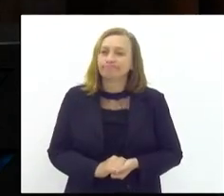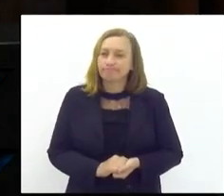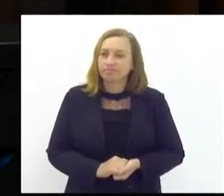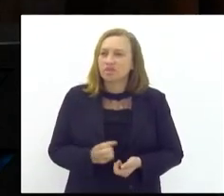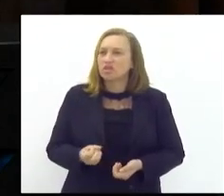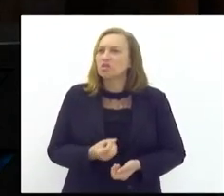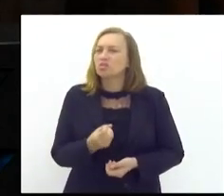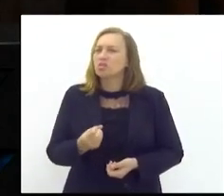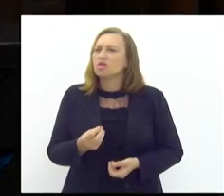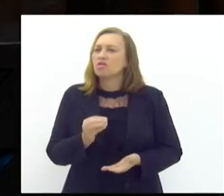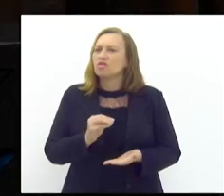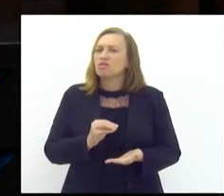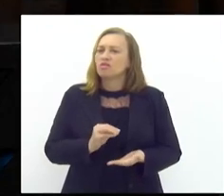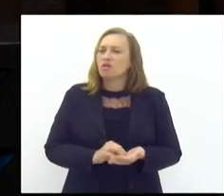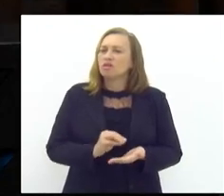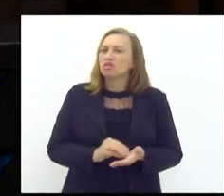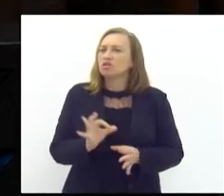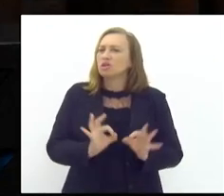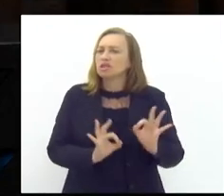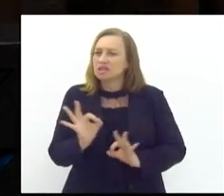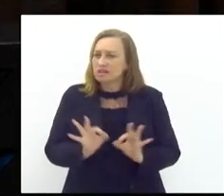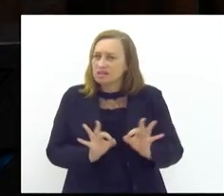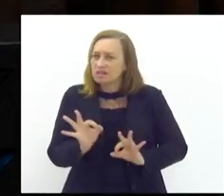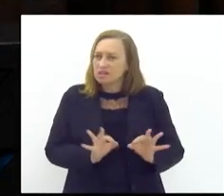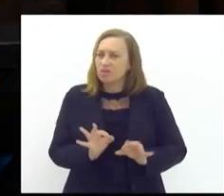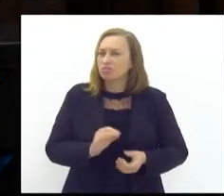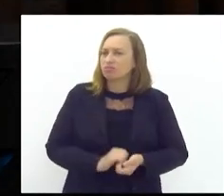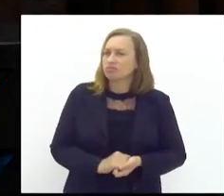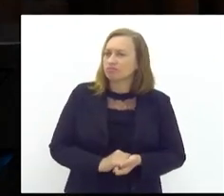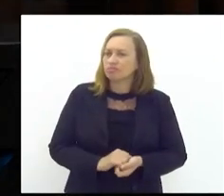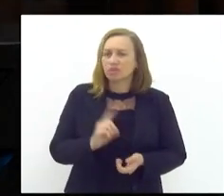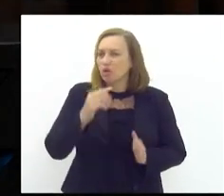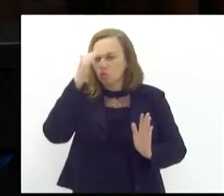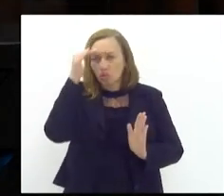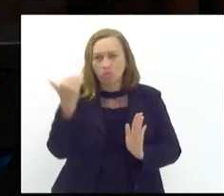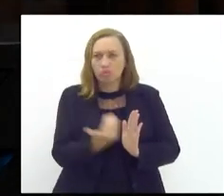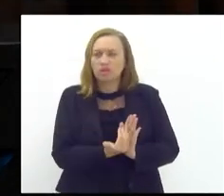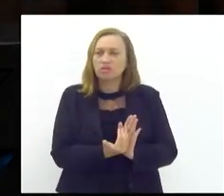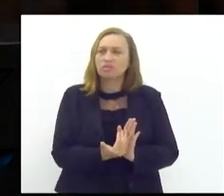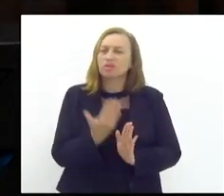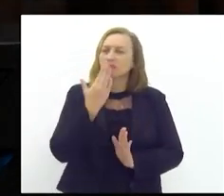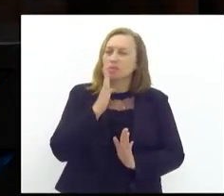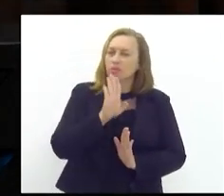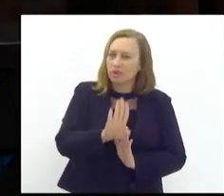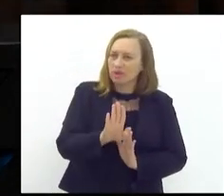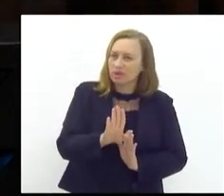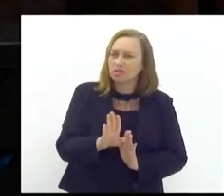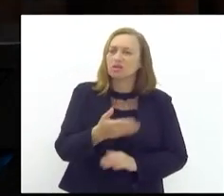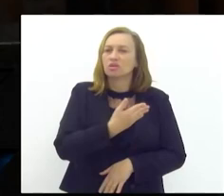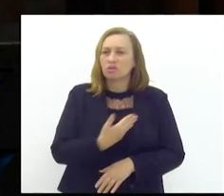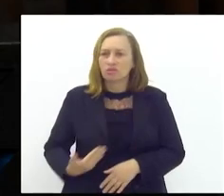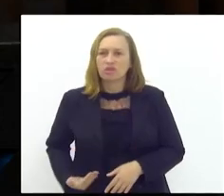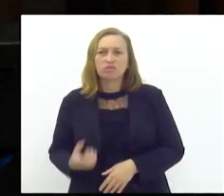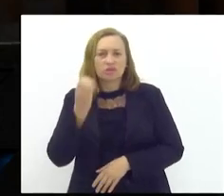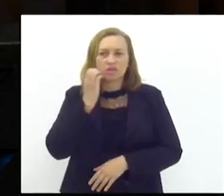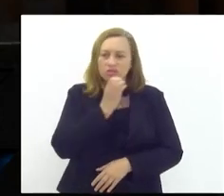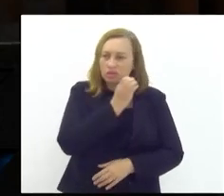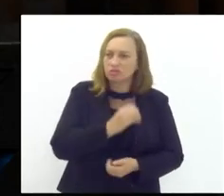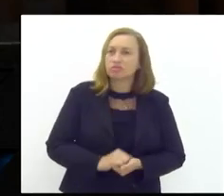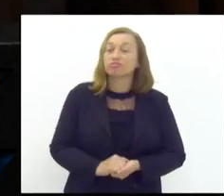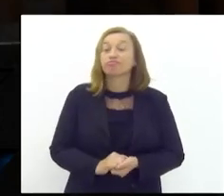o quantos organizado o qual não cumpridor de promessas é o governo Cláudio Castro